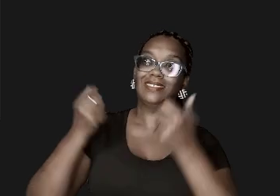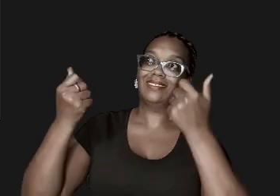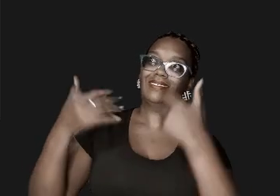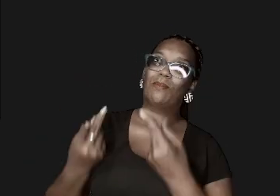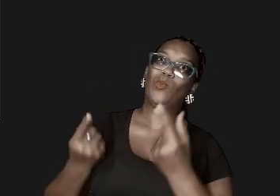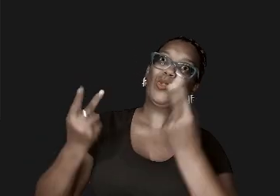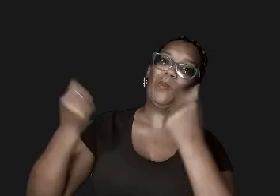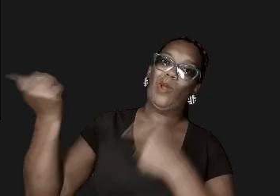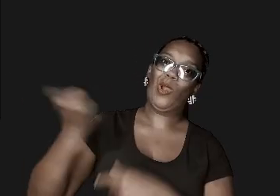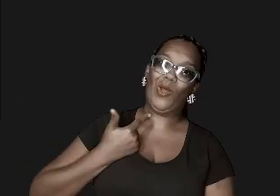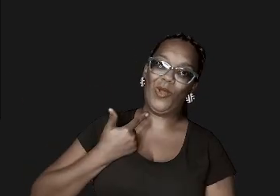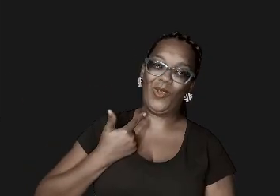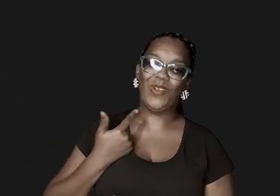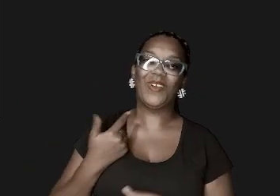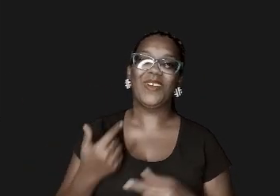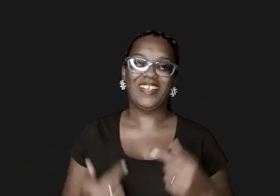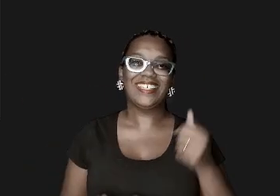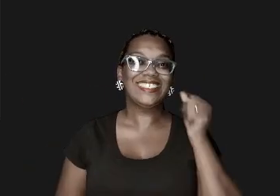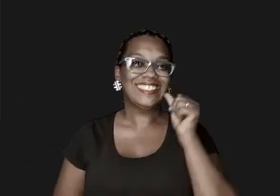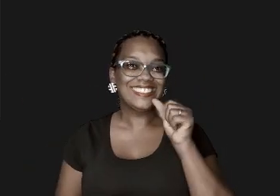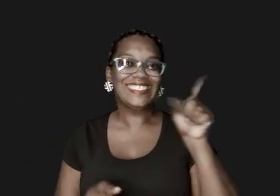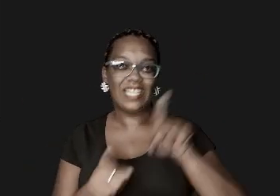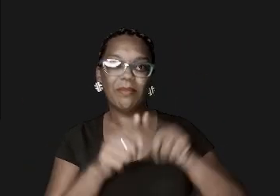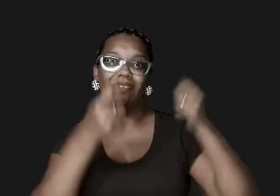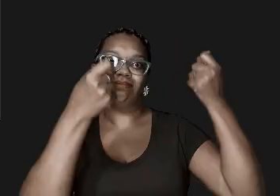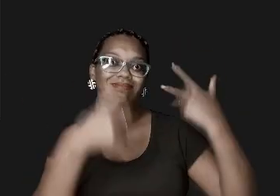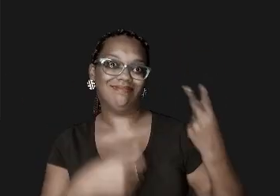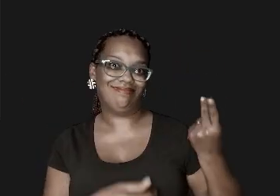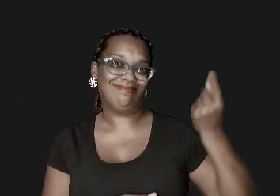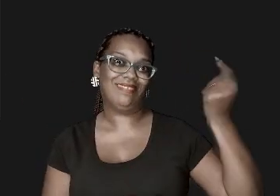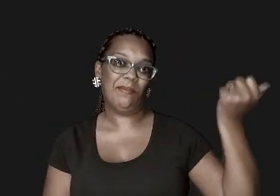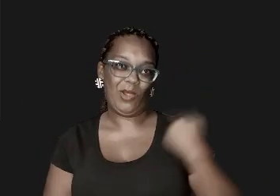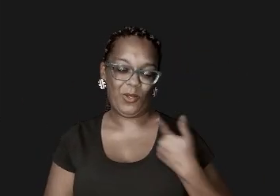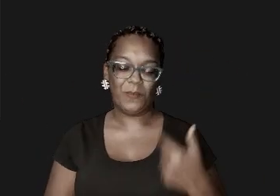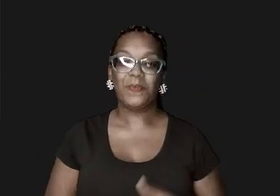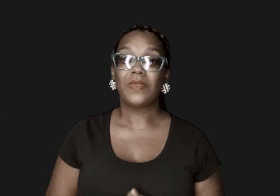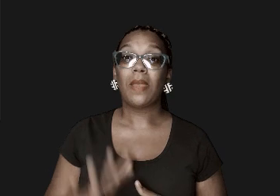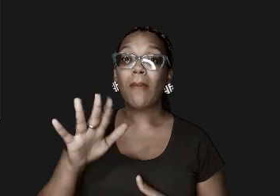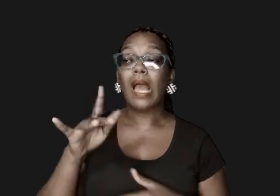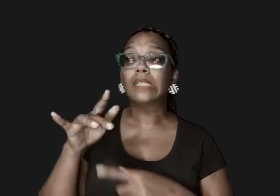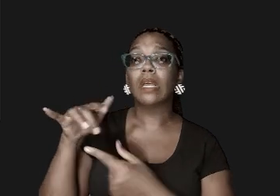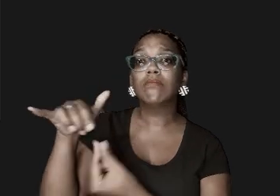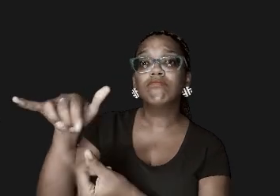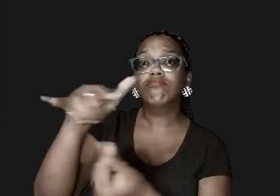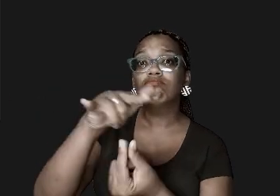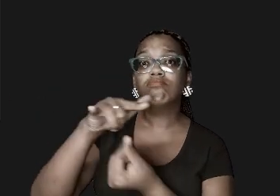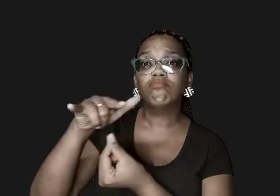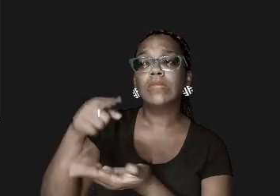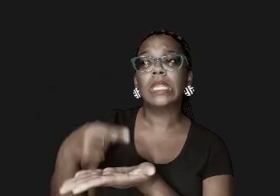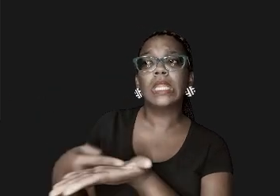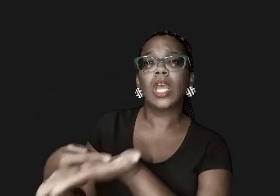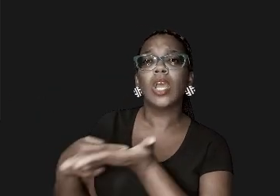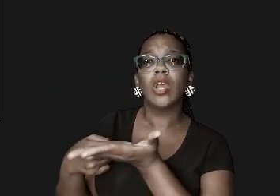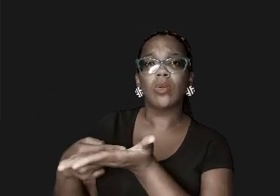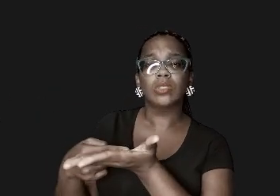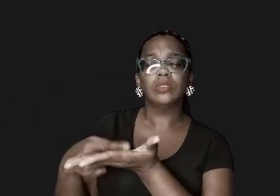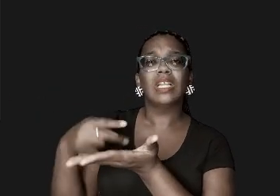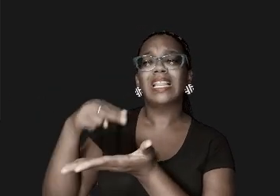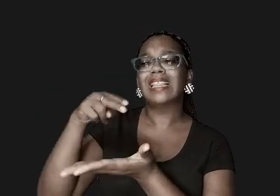Otávio também falou de expoffing e ler então não vou explicar novamente teve que Otávio explicaria muito melhor do que inclusive